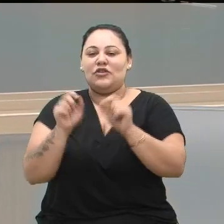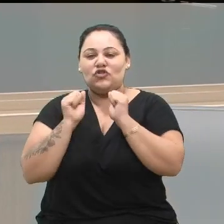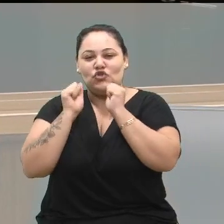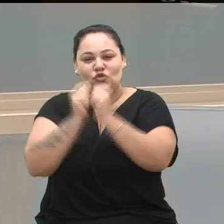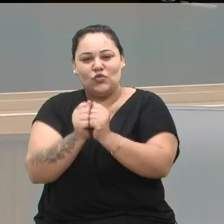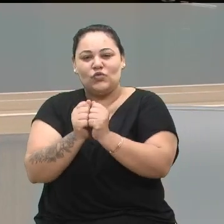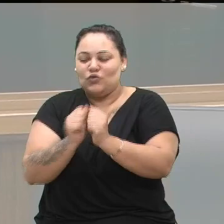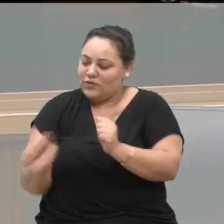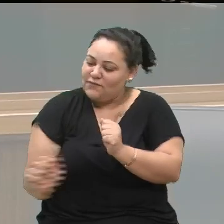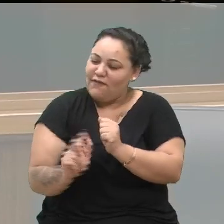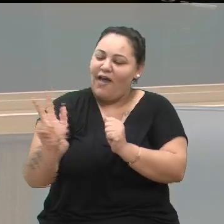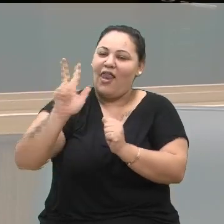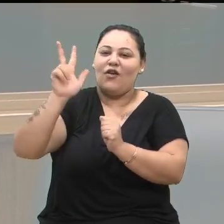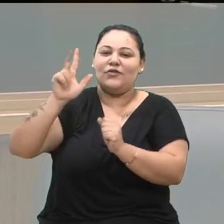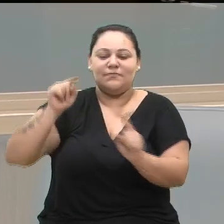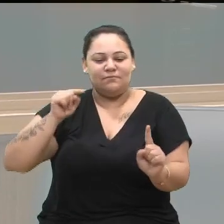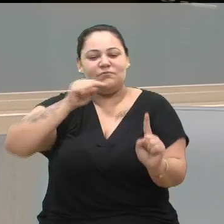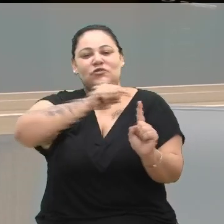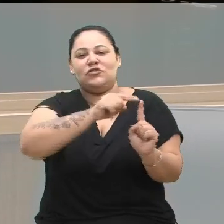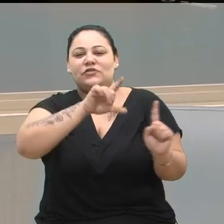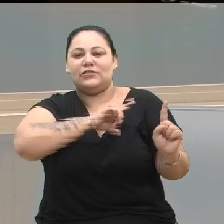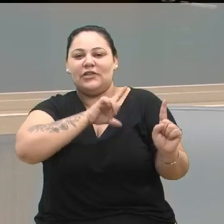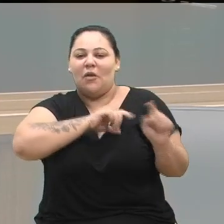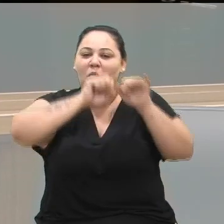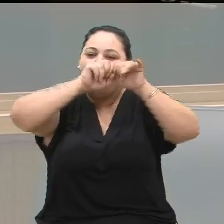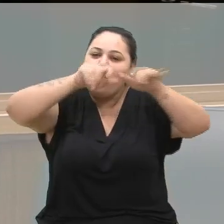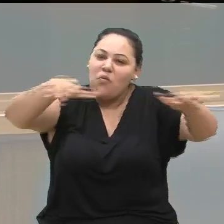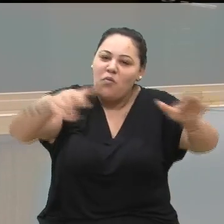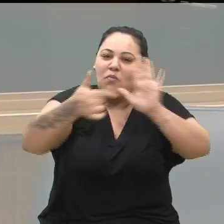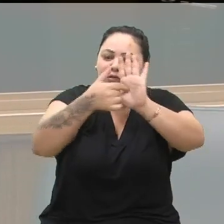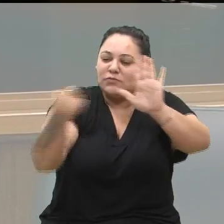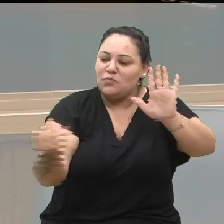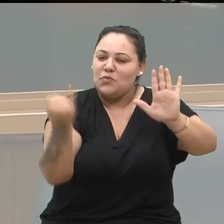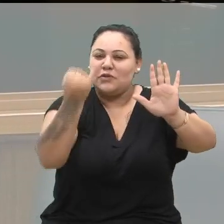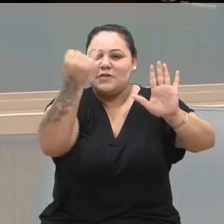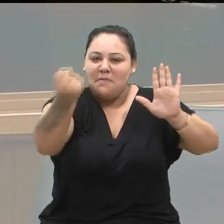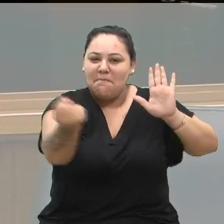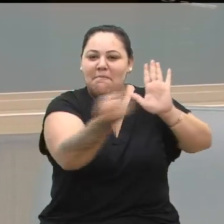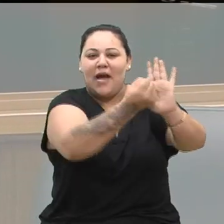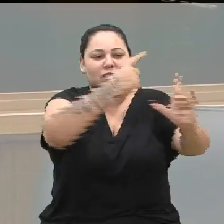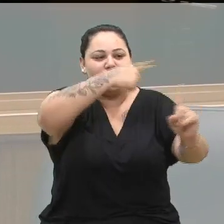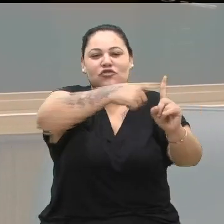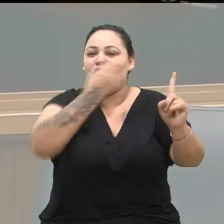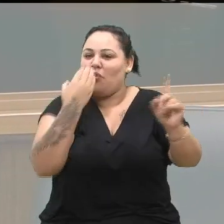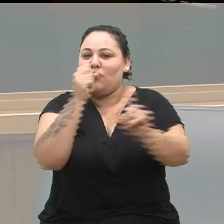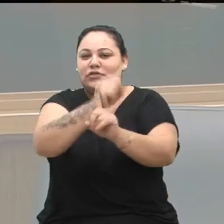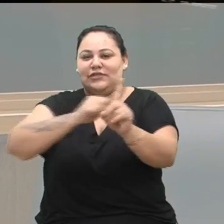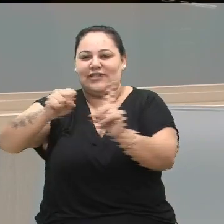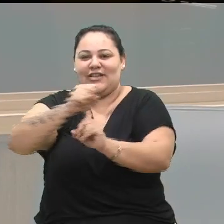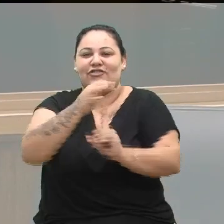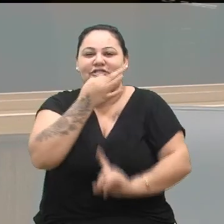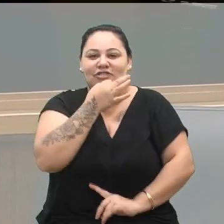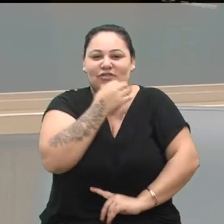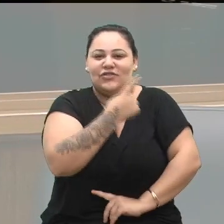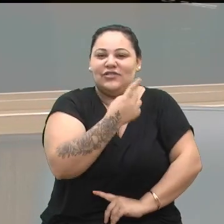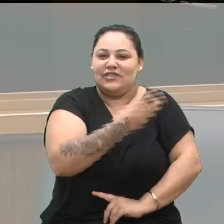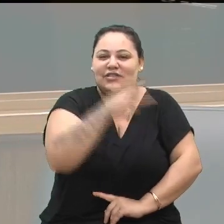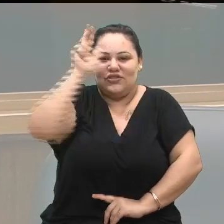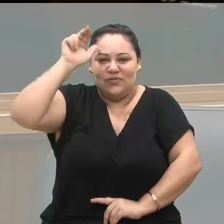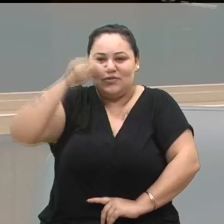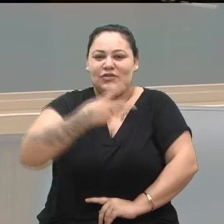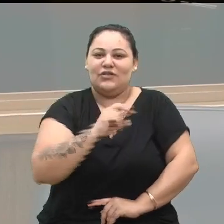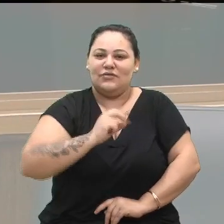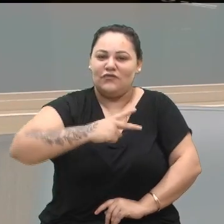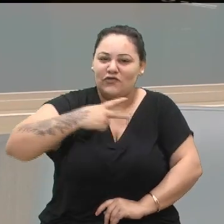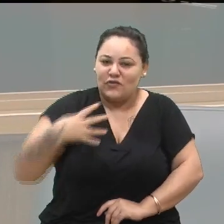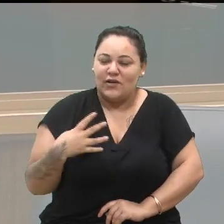princípios e valores, perpetuando assim sua relevância e impacto positivo na sociedade. Caxias do Sul, 3 de abril de